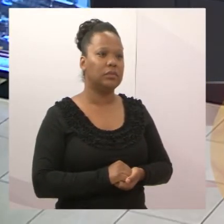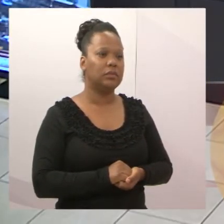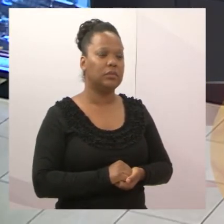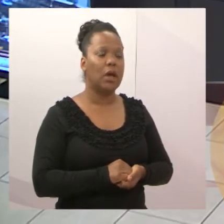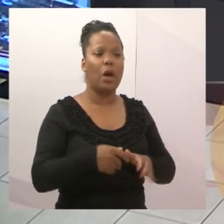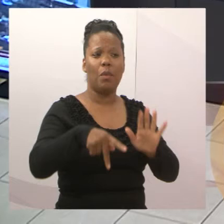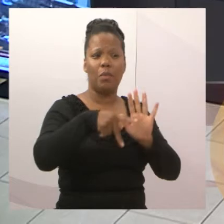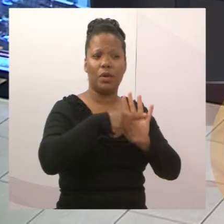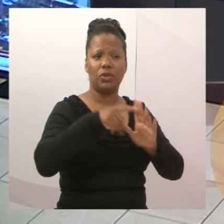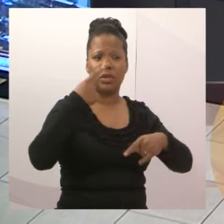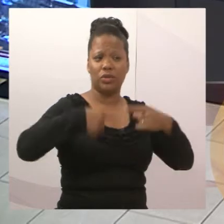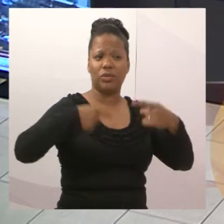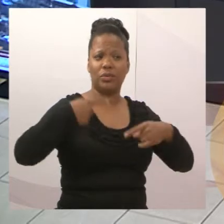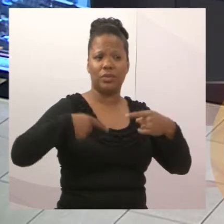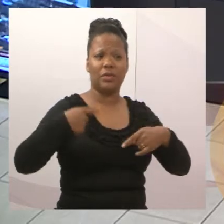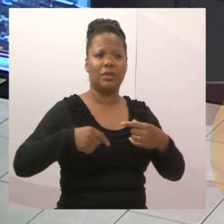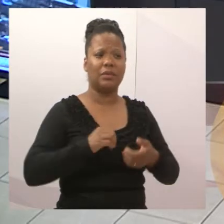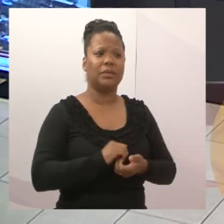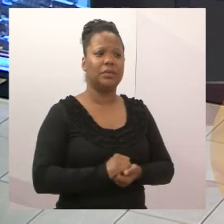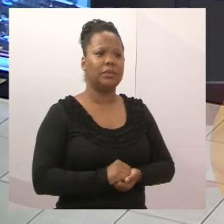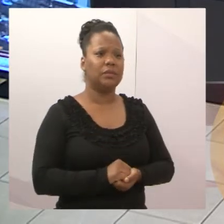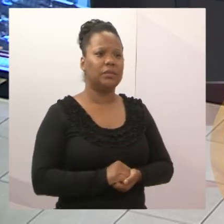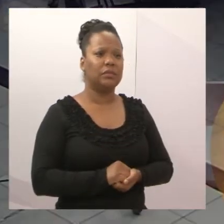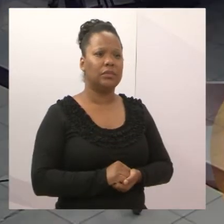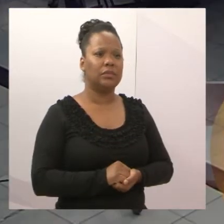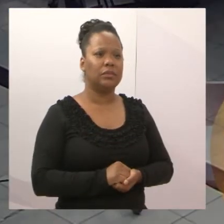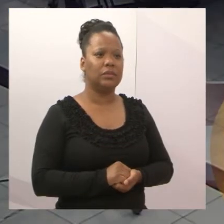O projeto continua em discussão.